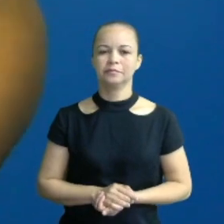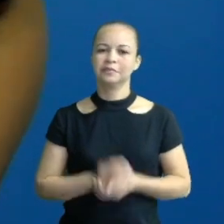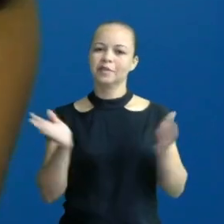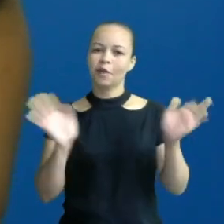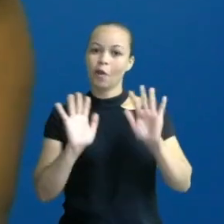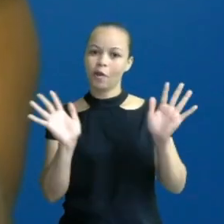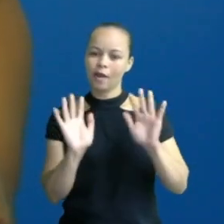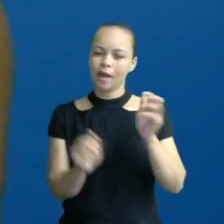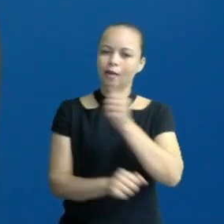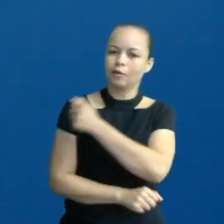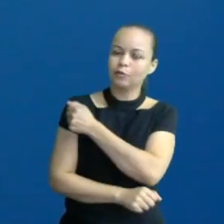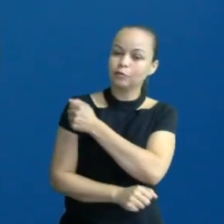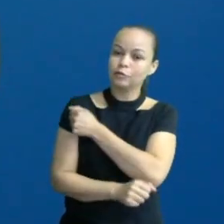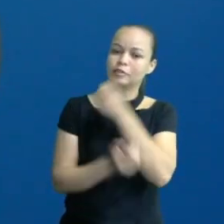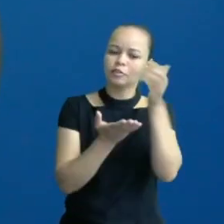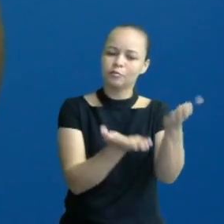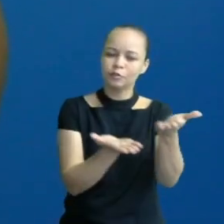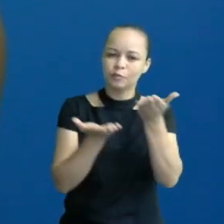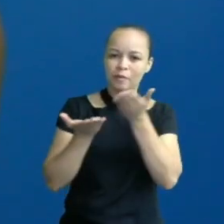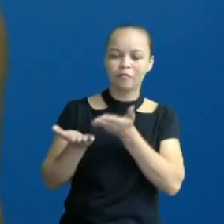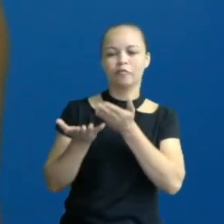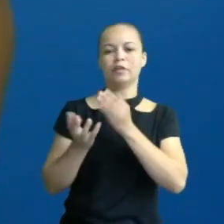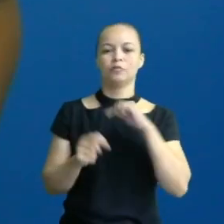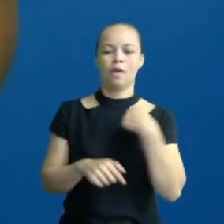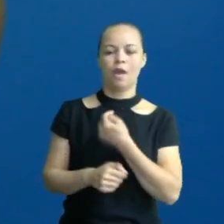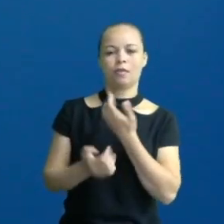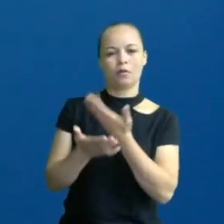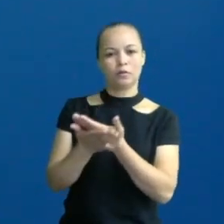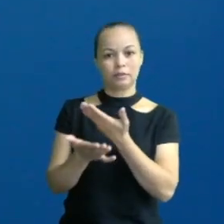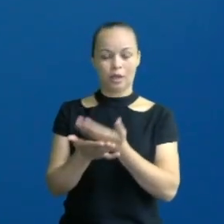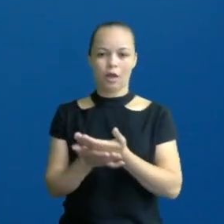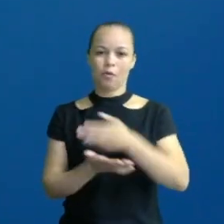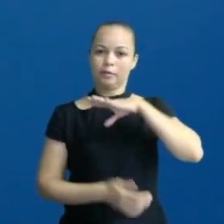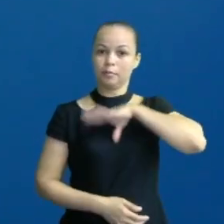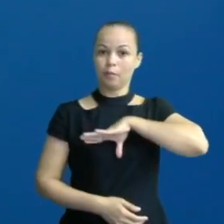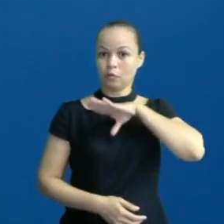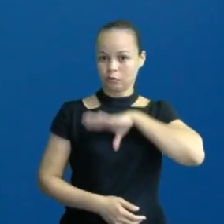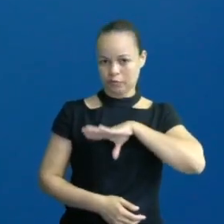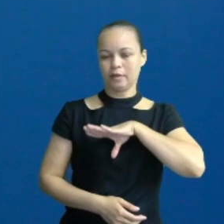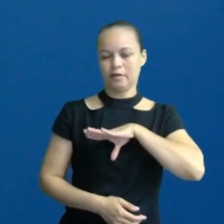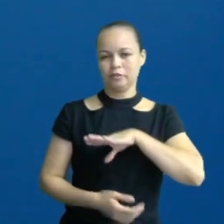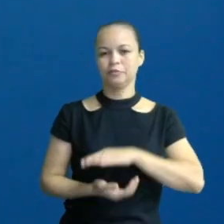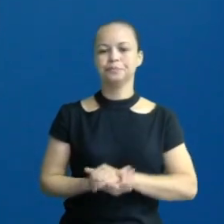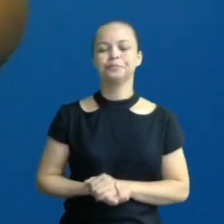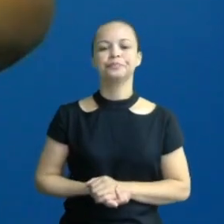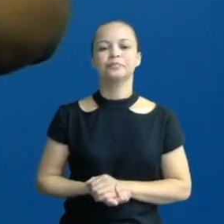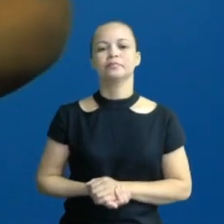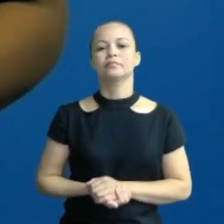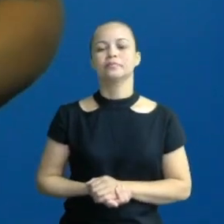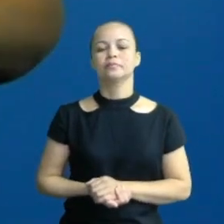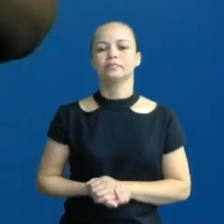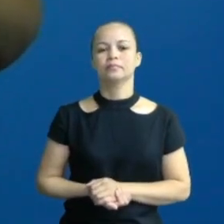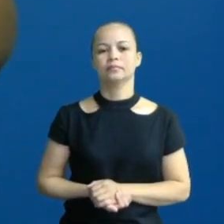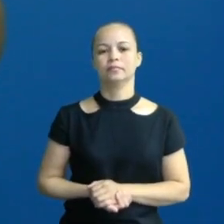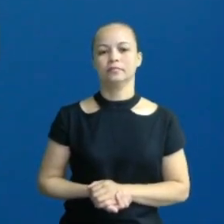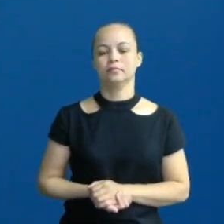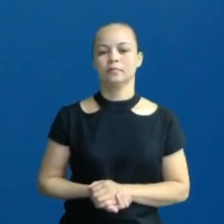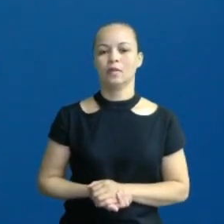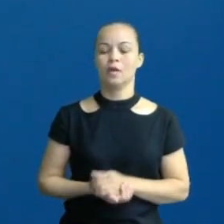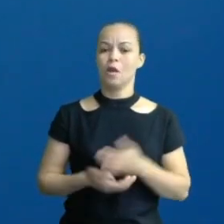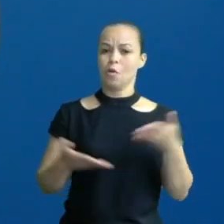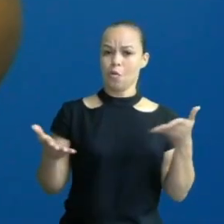Oi, gente! Sejam muito bem-vindos à nossa aula de língua portuguesa, tá bom? Hoje